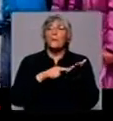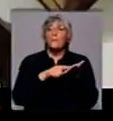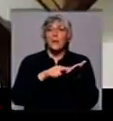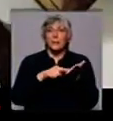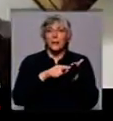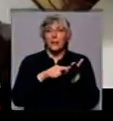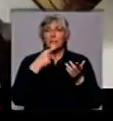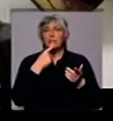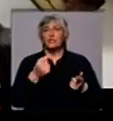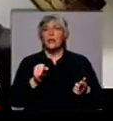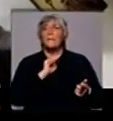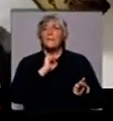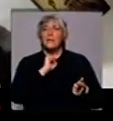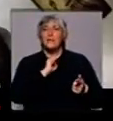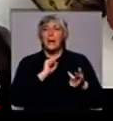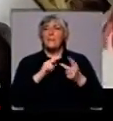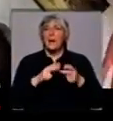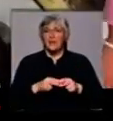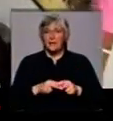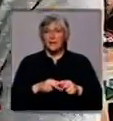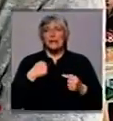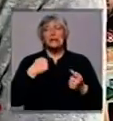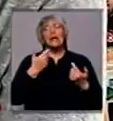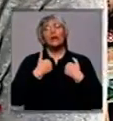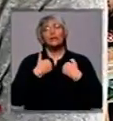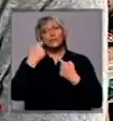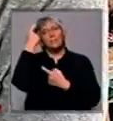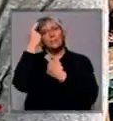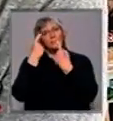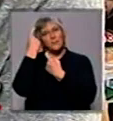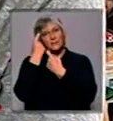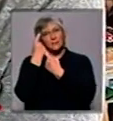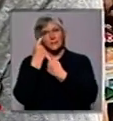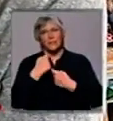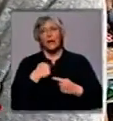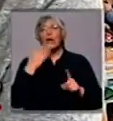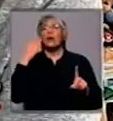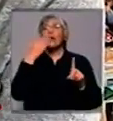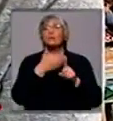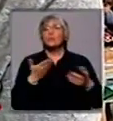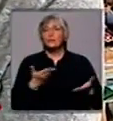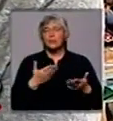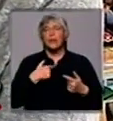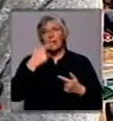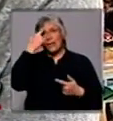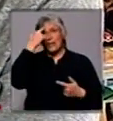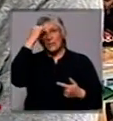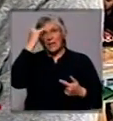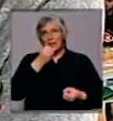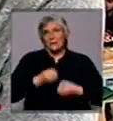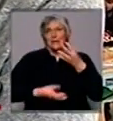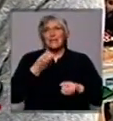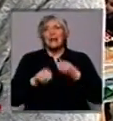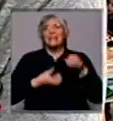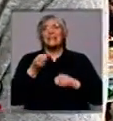Machine, tem como missão ajudar a pensar. O nosso objetivo é trabalhar as questões da criatividade e inovação